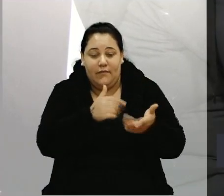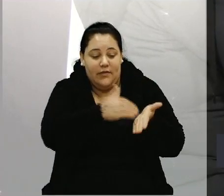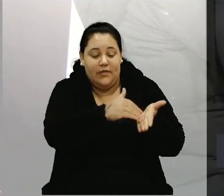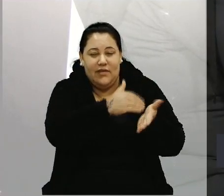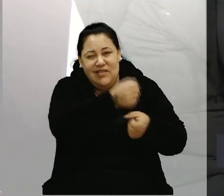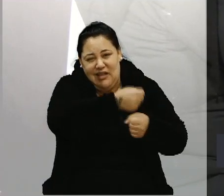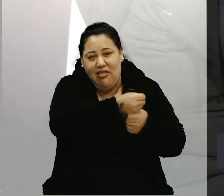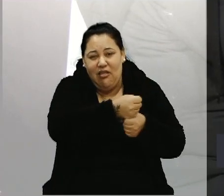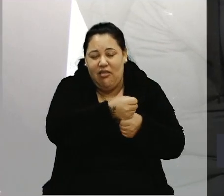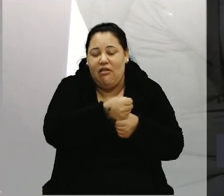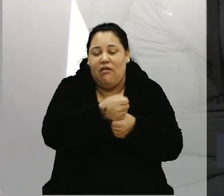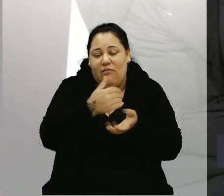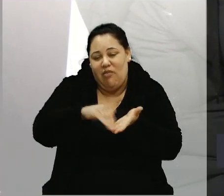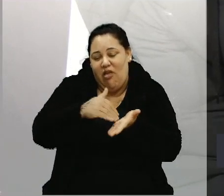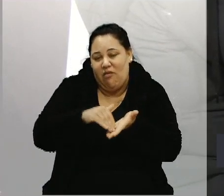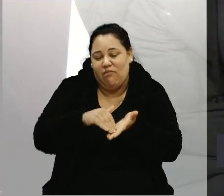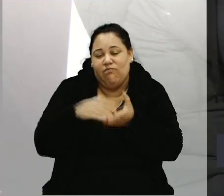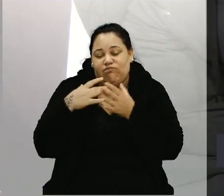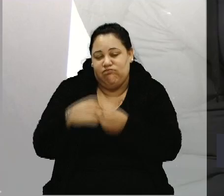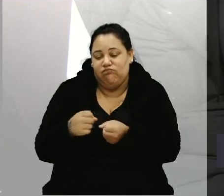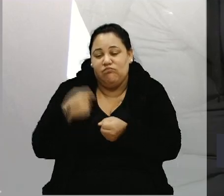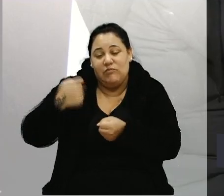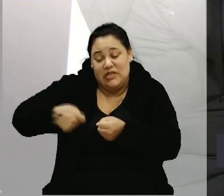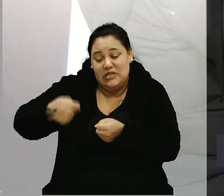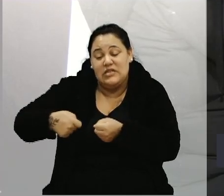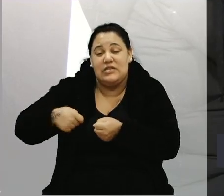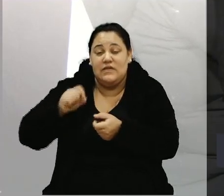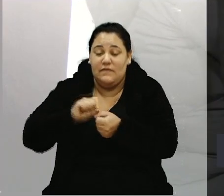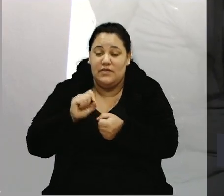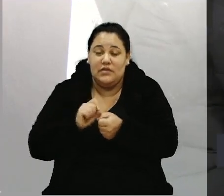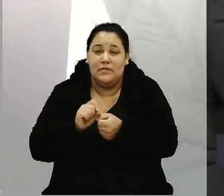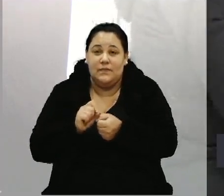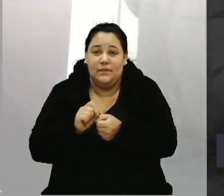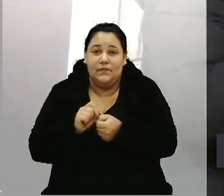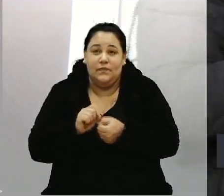obras tem que eh executar para que as famílias não sofram mais obrigado vereador